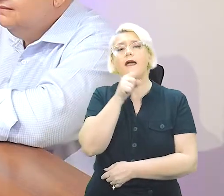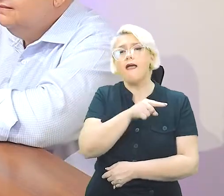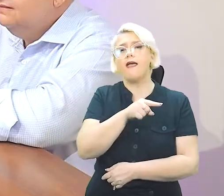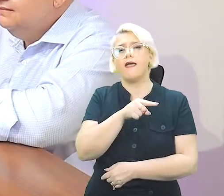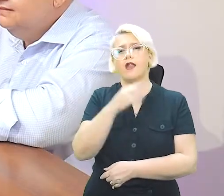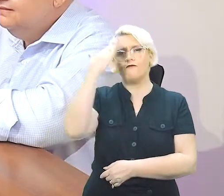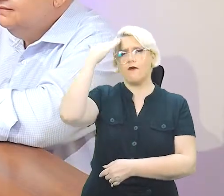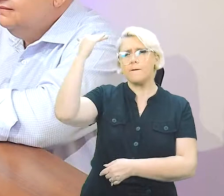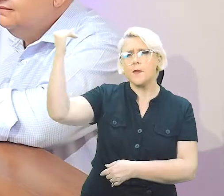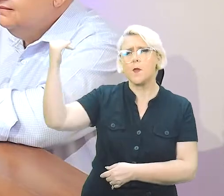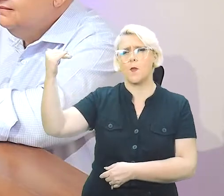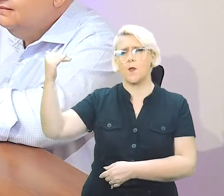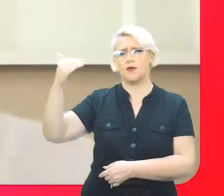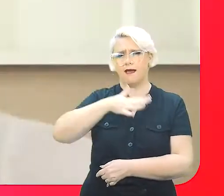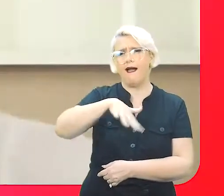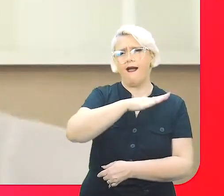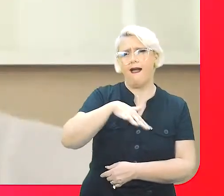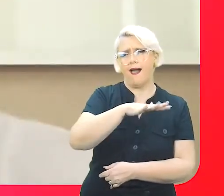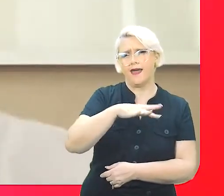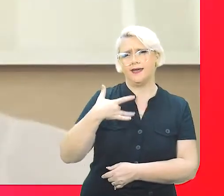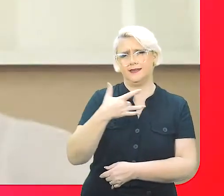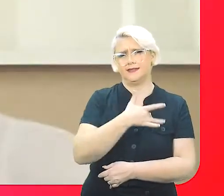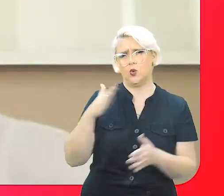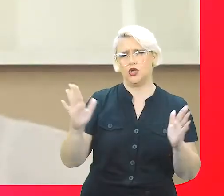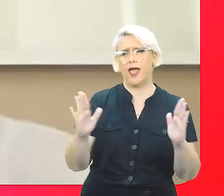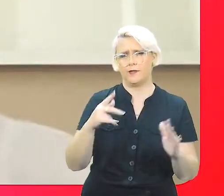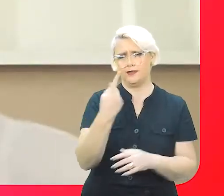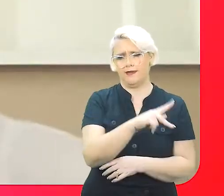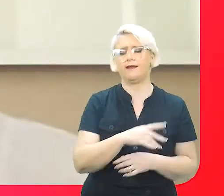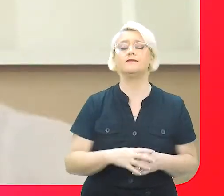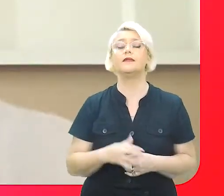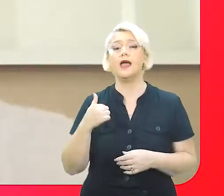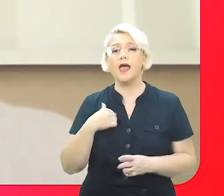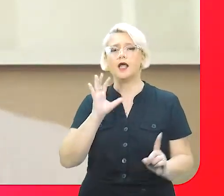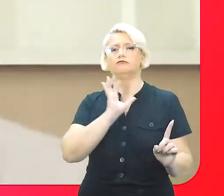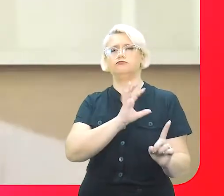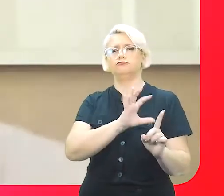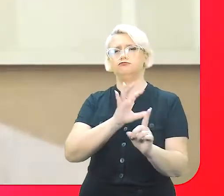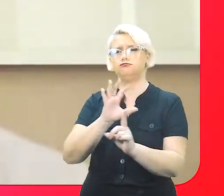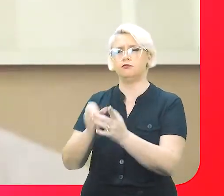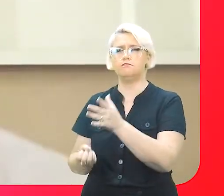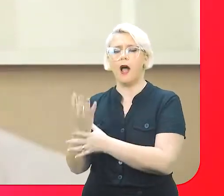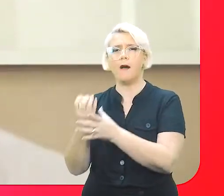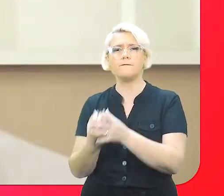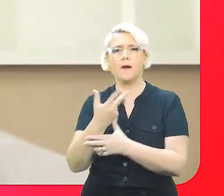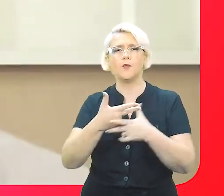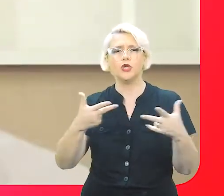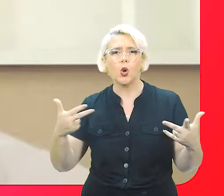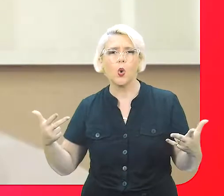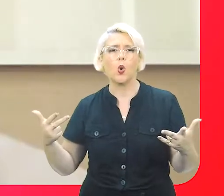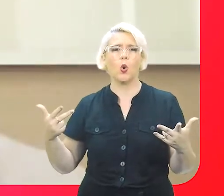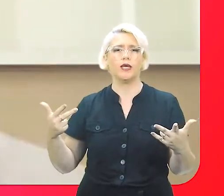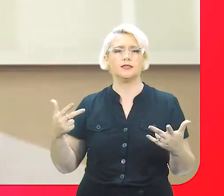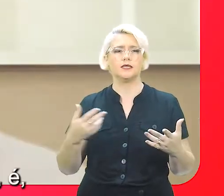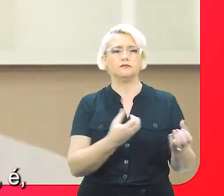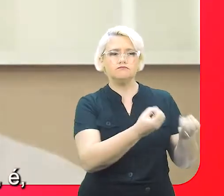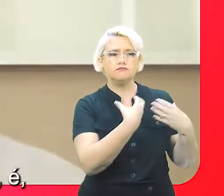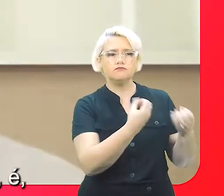mulher notável para a época dela. Sim. E ela infundiu muita coisa assim, no espírito da